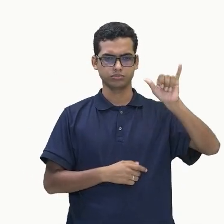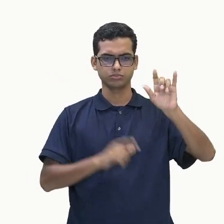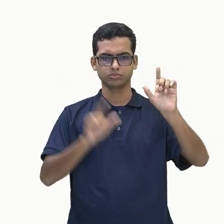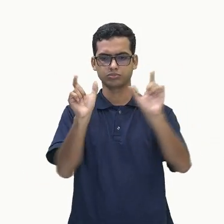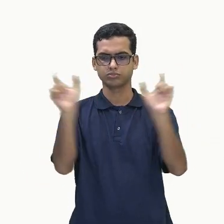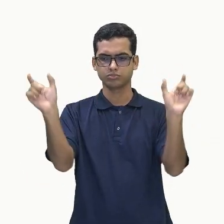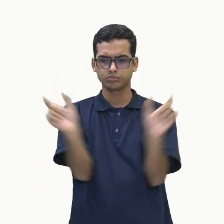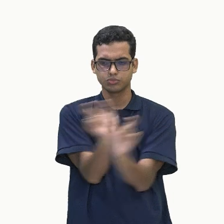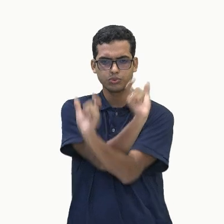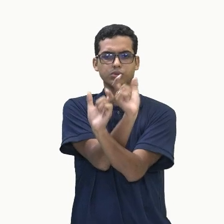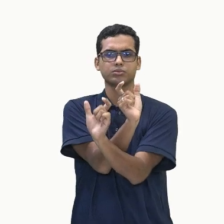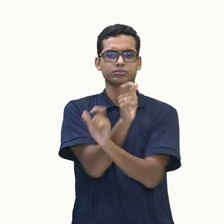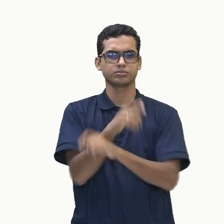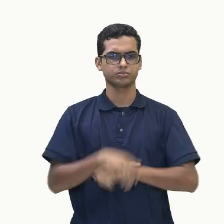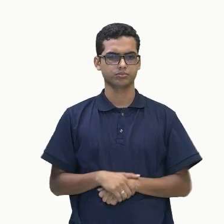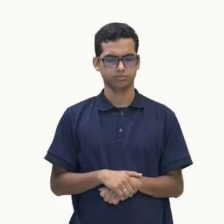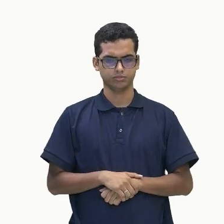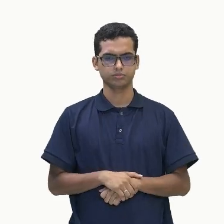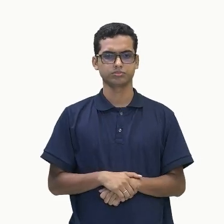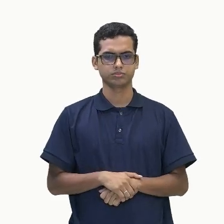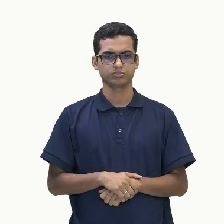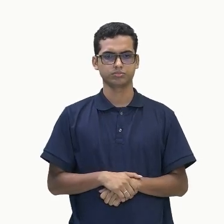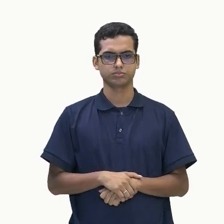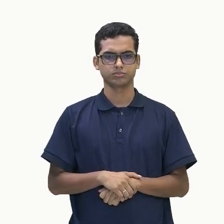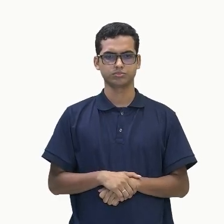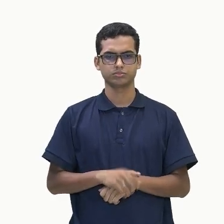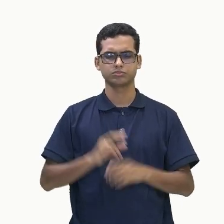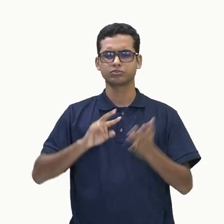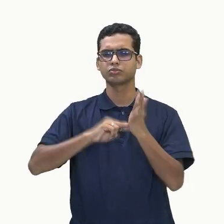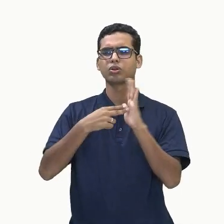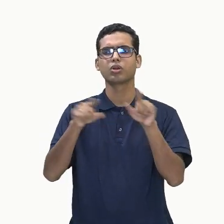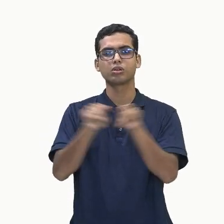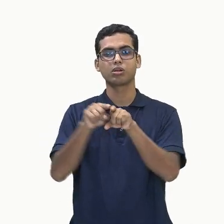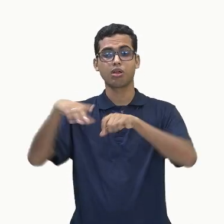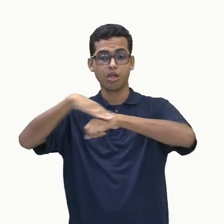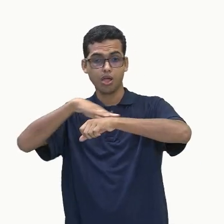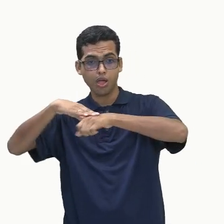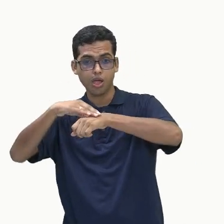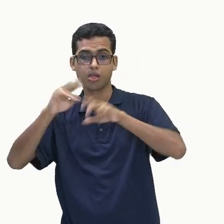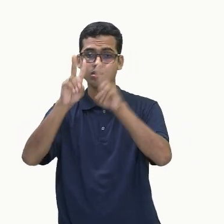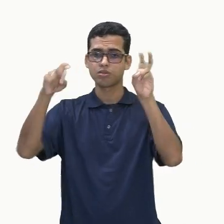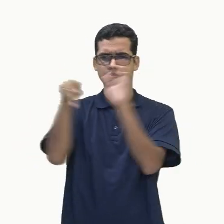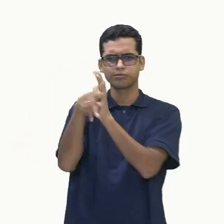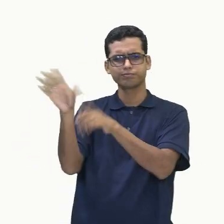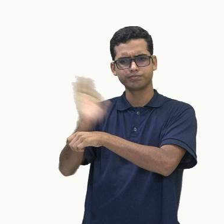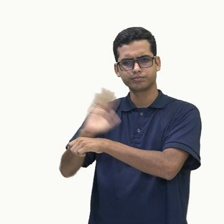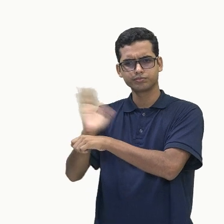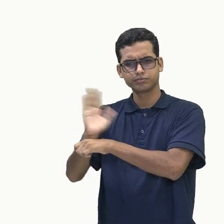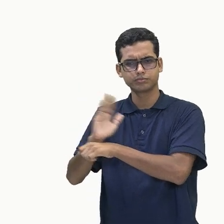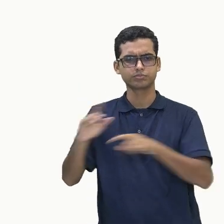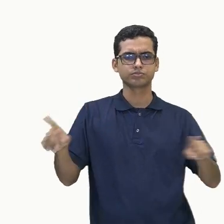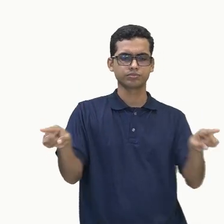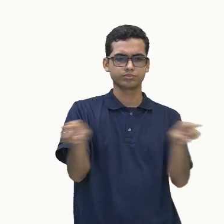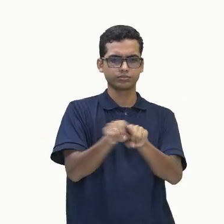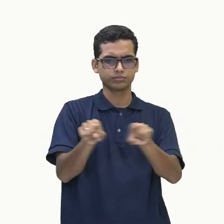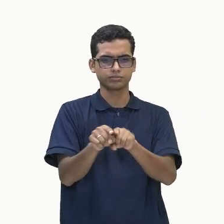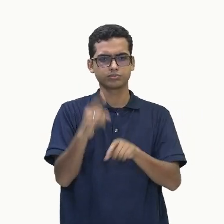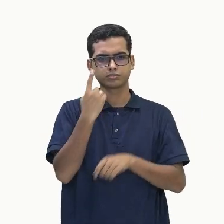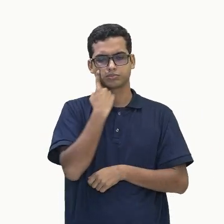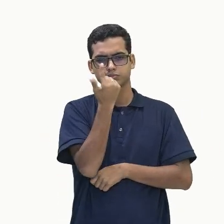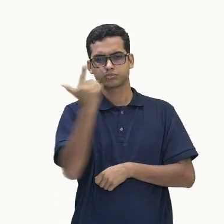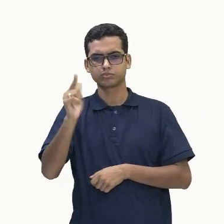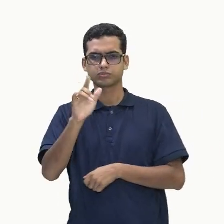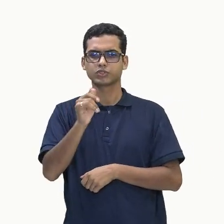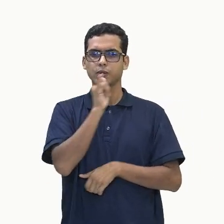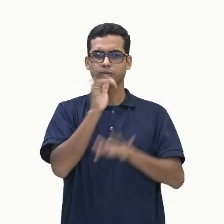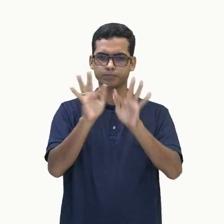conversando sobre o movie, sobre o filme. Olha esse próximo. What she to